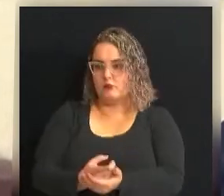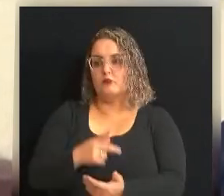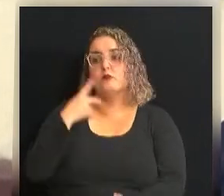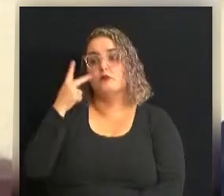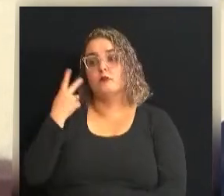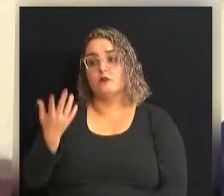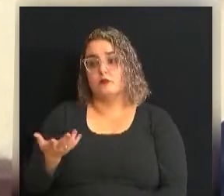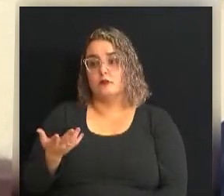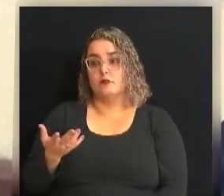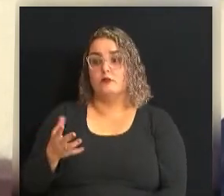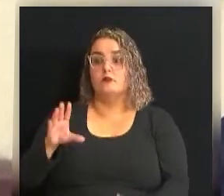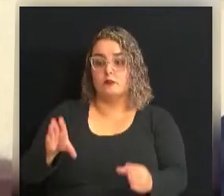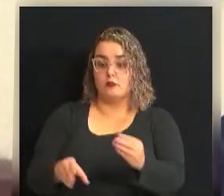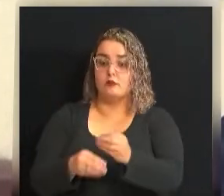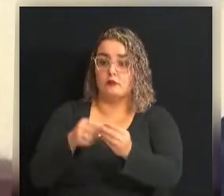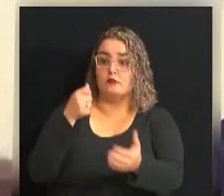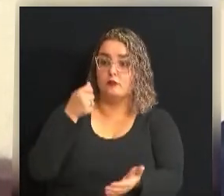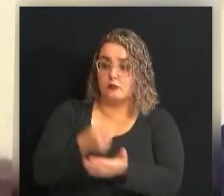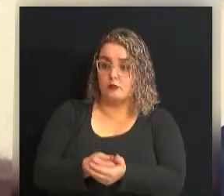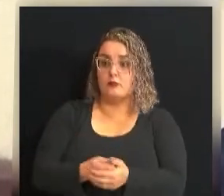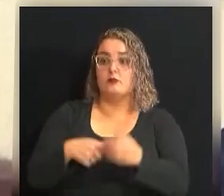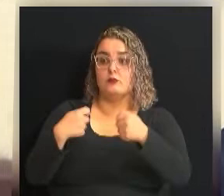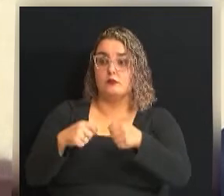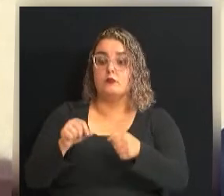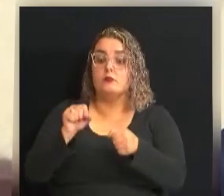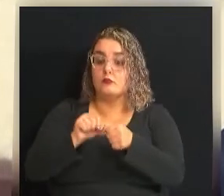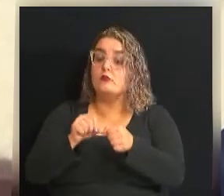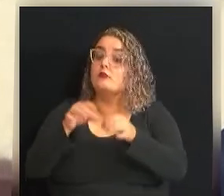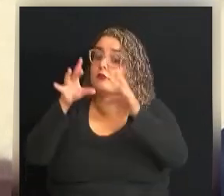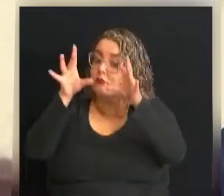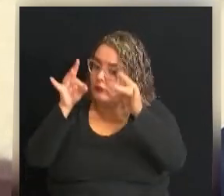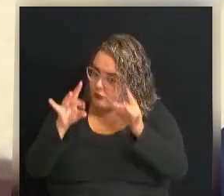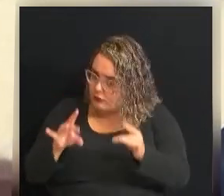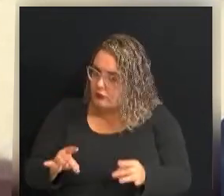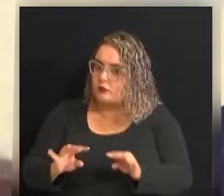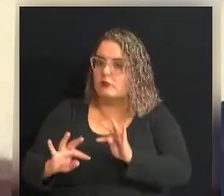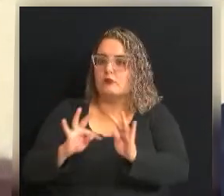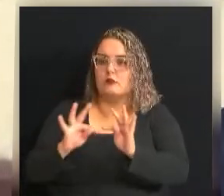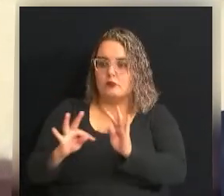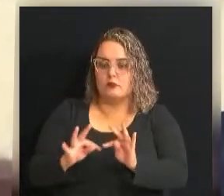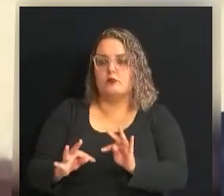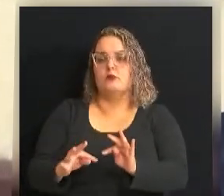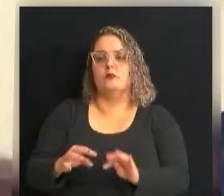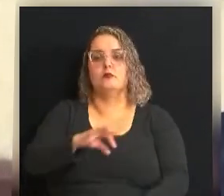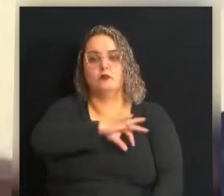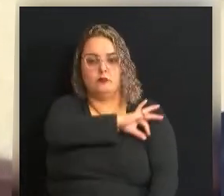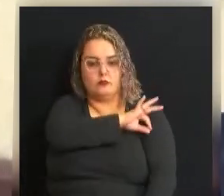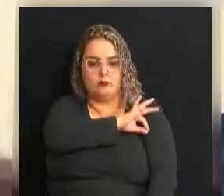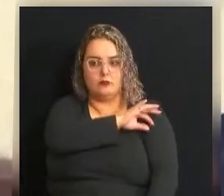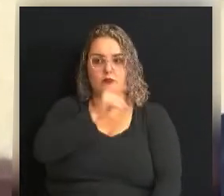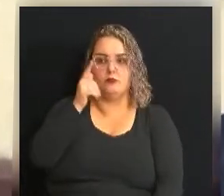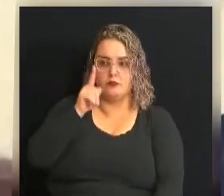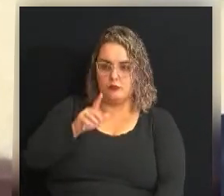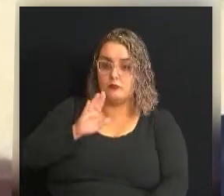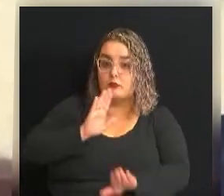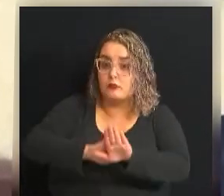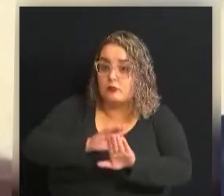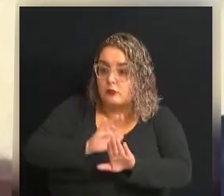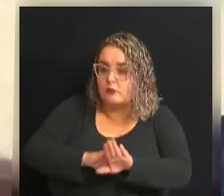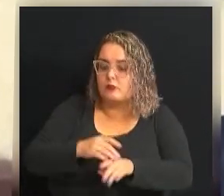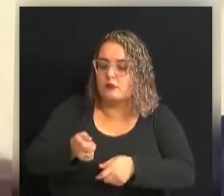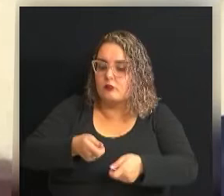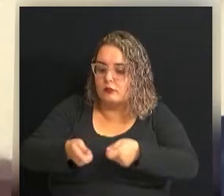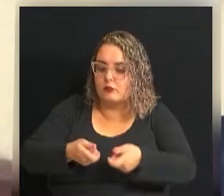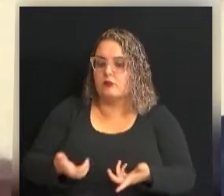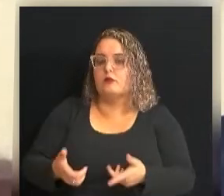decisão dos vereadores essas emendas Elas têm que ser muito bem feitas no sentido técnico para prefeitura conseguiu